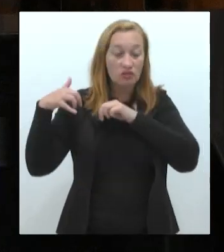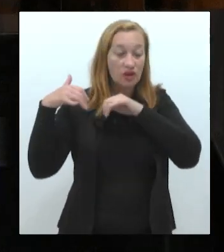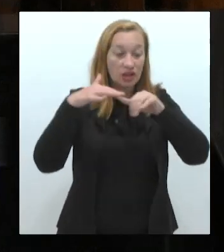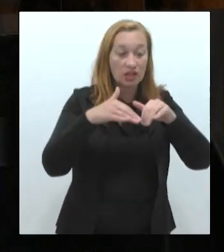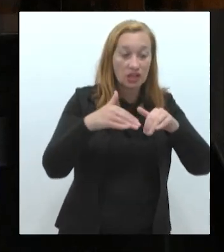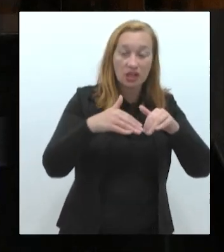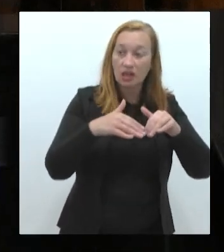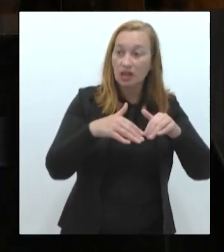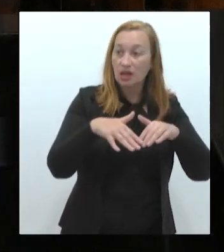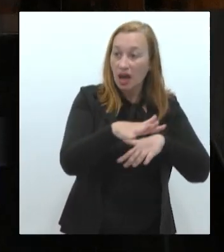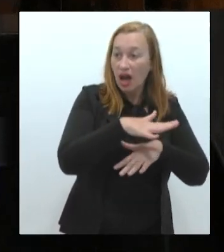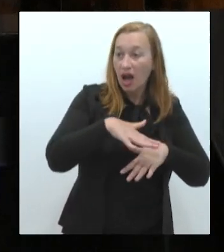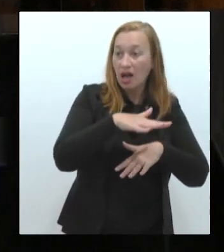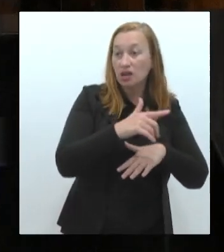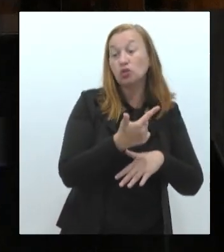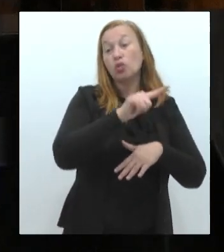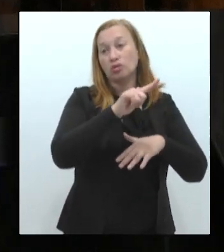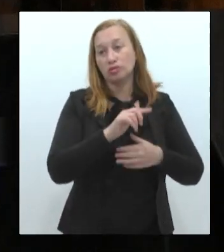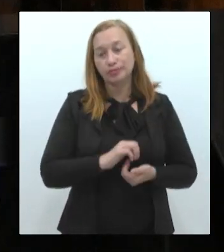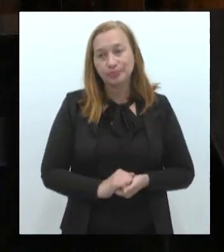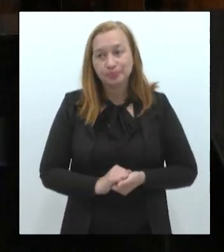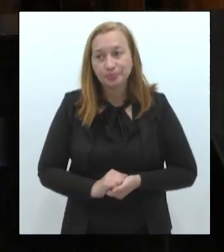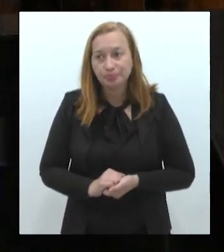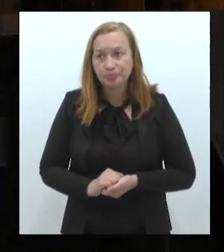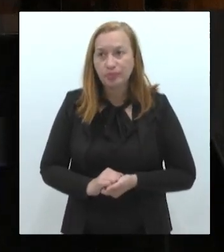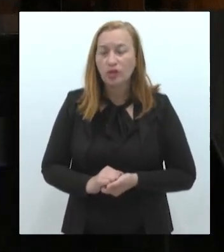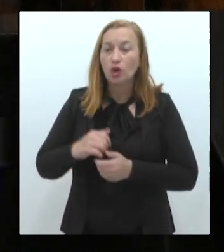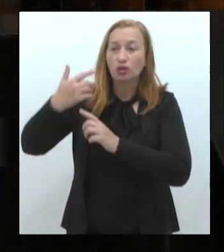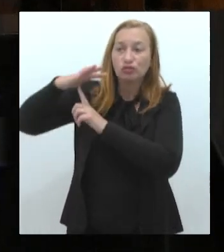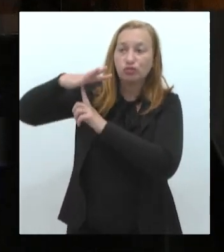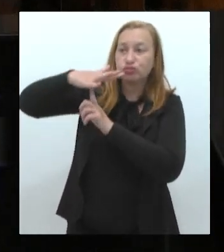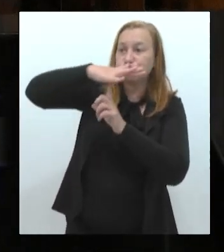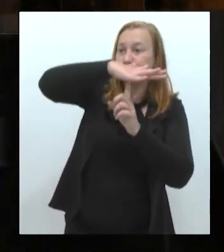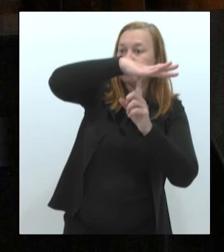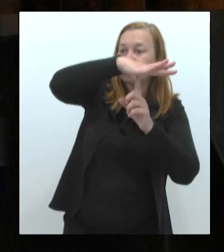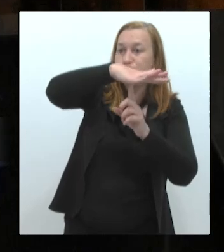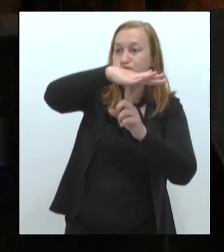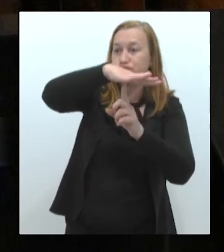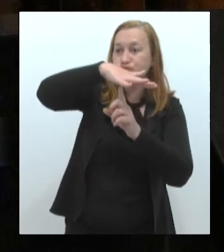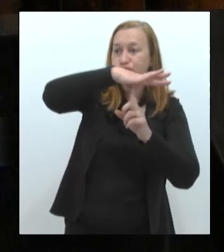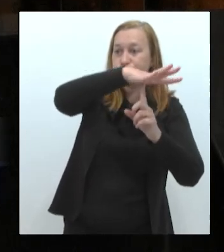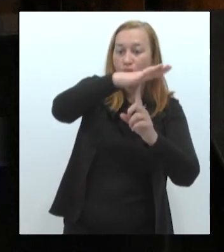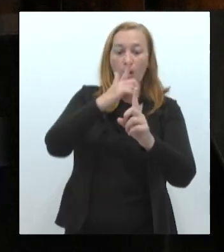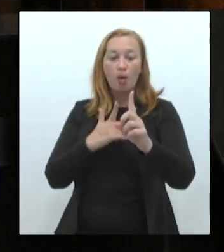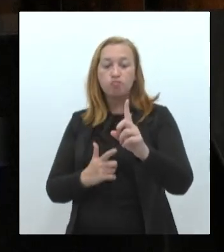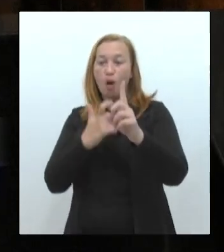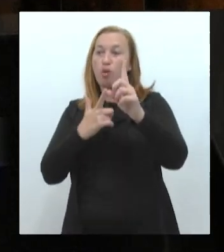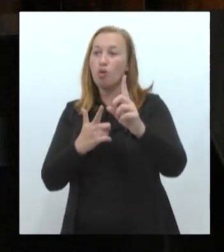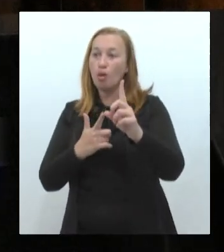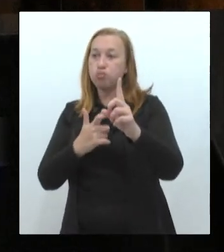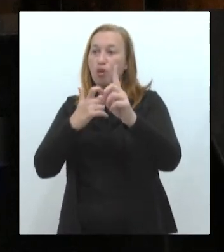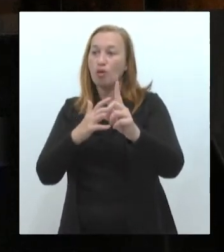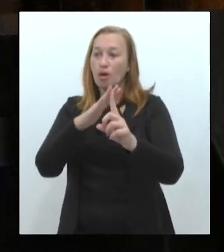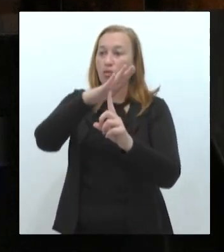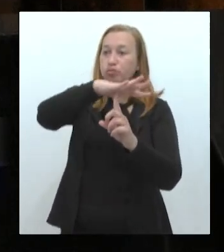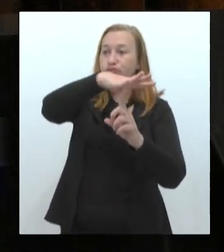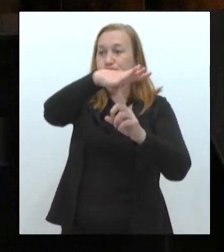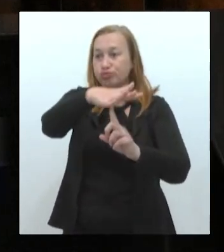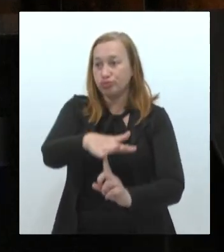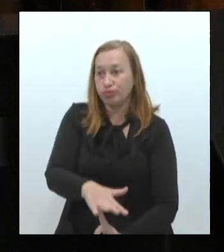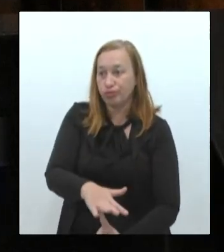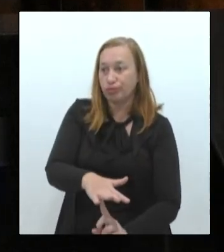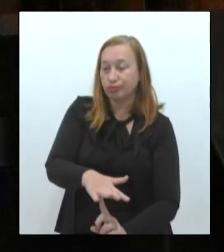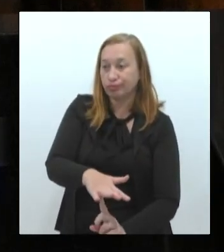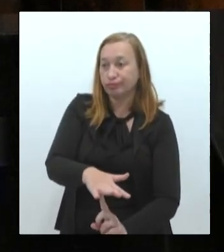das comunidades. Um helicóptero atingido, blindado,